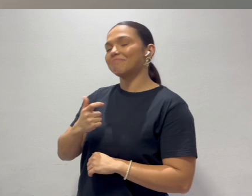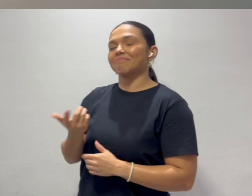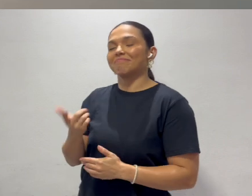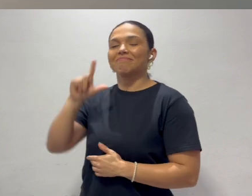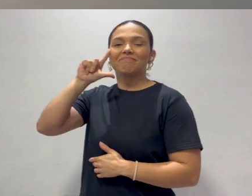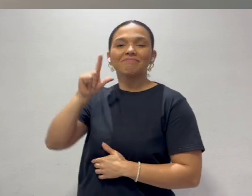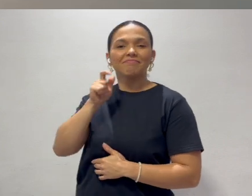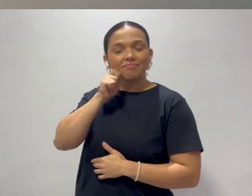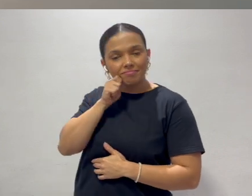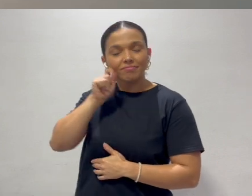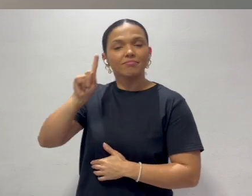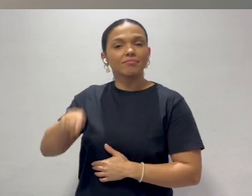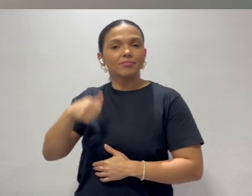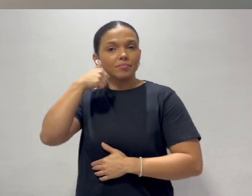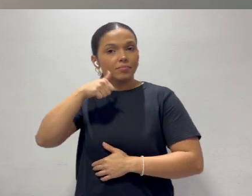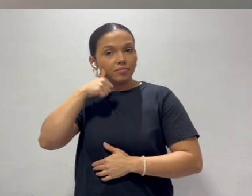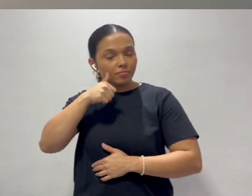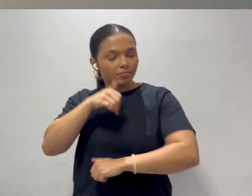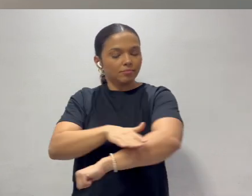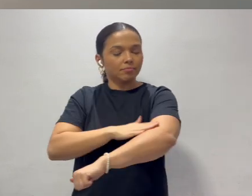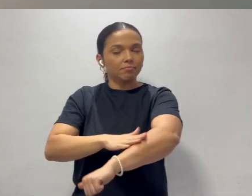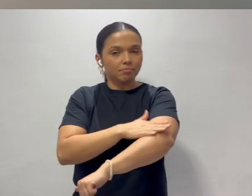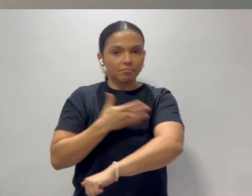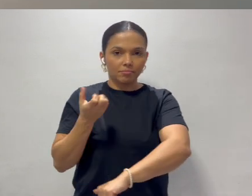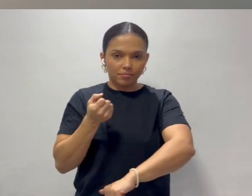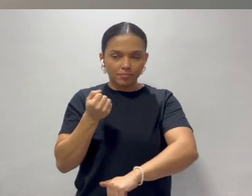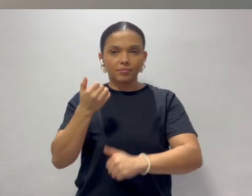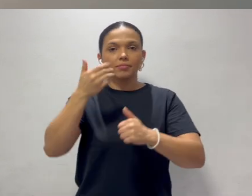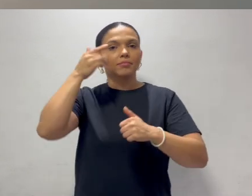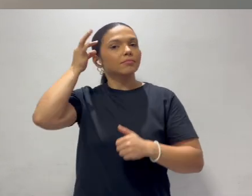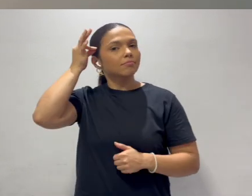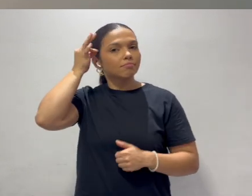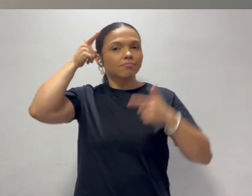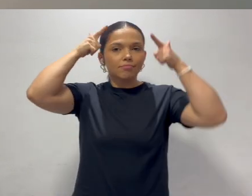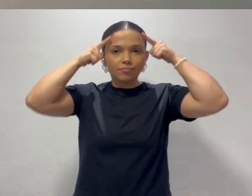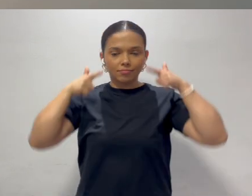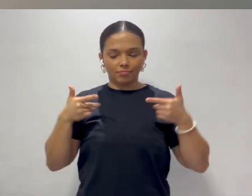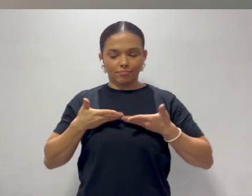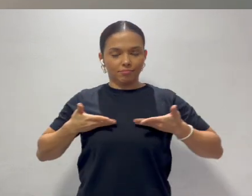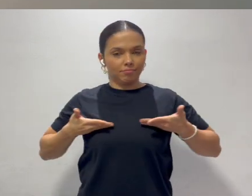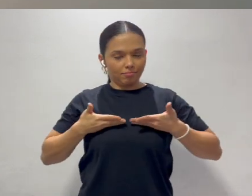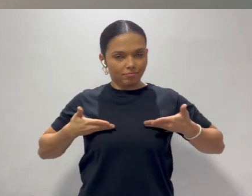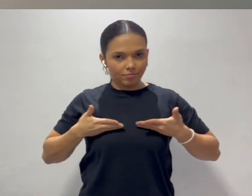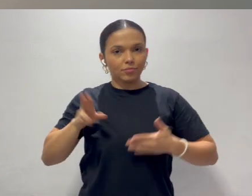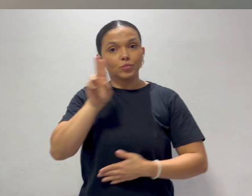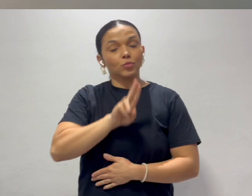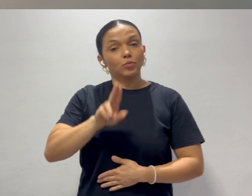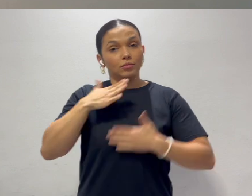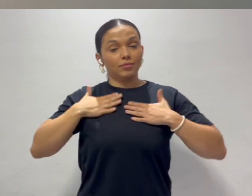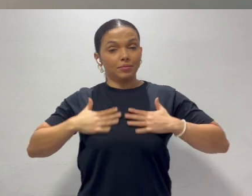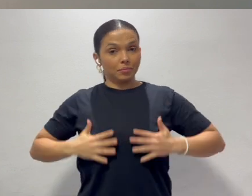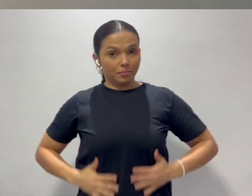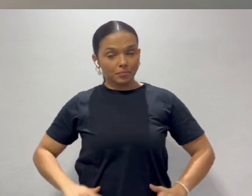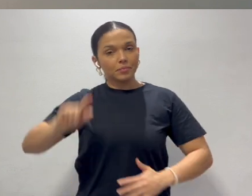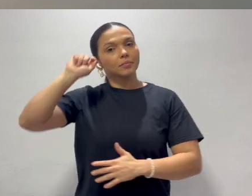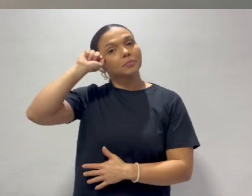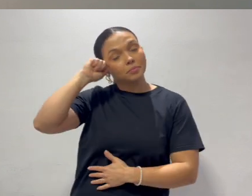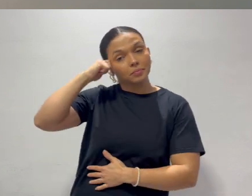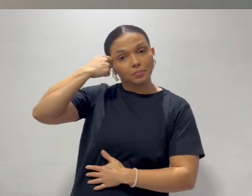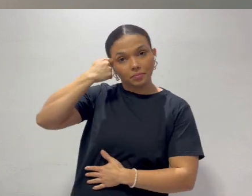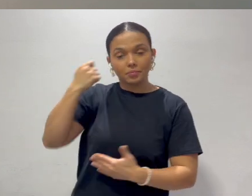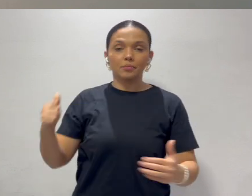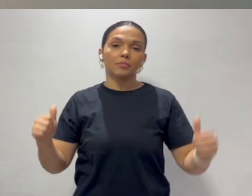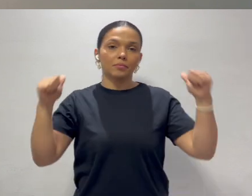é uma mulher de pele clara, pele lisa, cabelo escuro, liso, abaixo do ombro. Ela veste uma